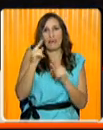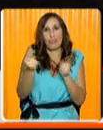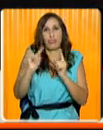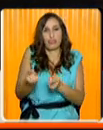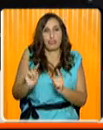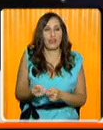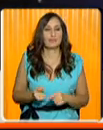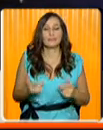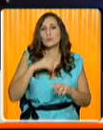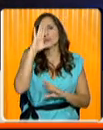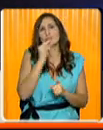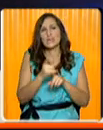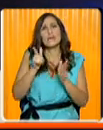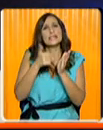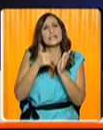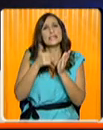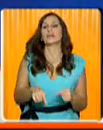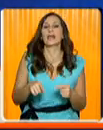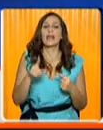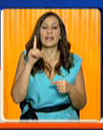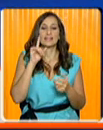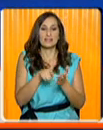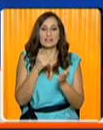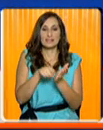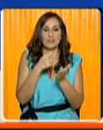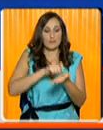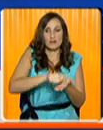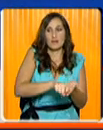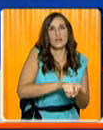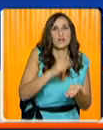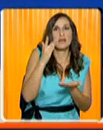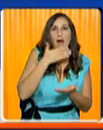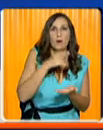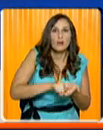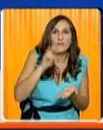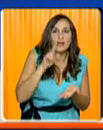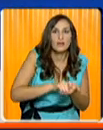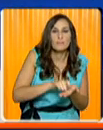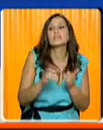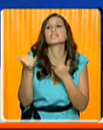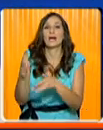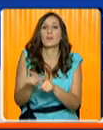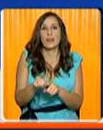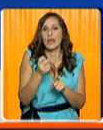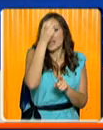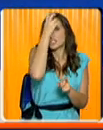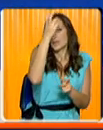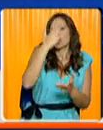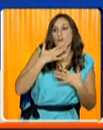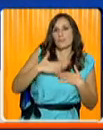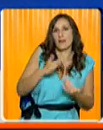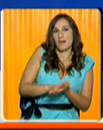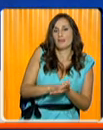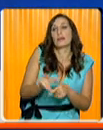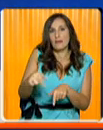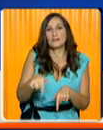Era, não sei porquê, ela tinha sempre assim um cabelo, tinha os apontamentos todos, mas era das que davam, não era as cabritas que não davam.